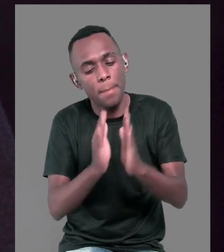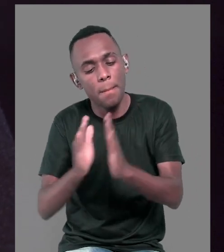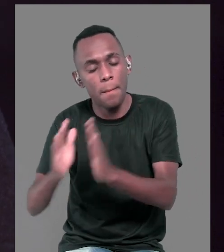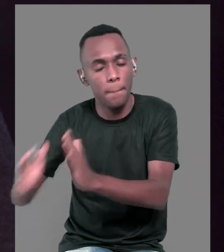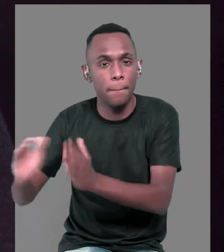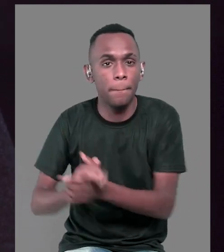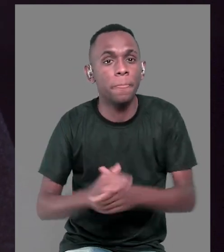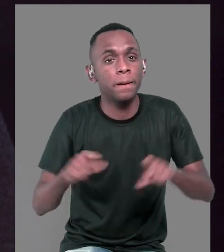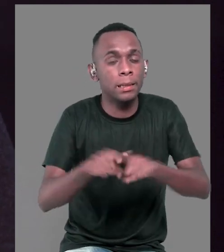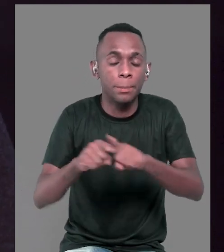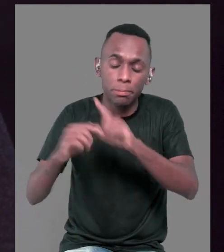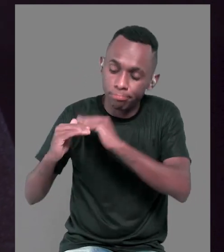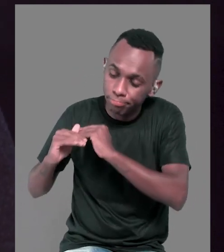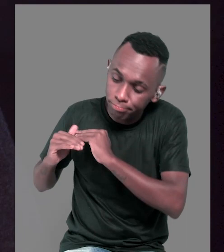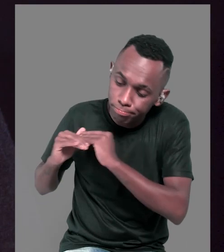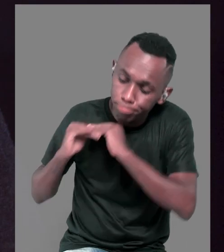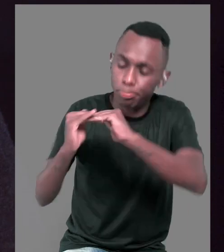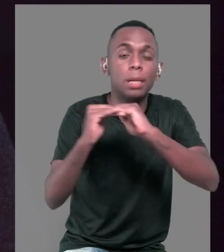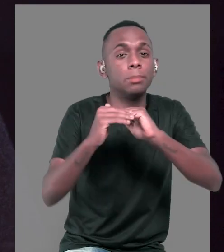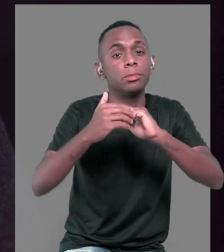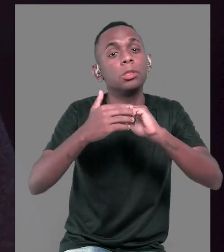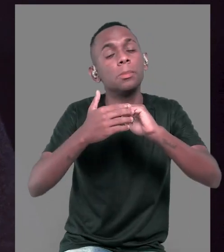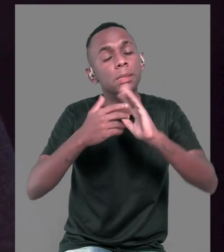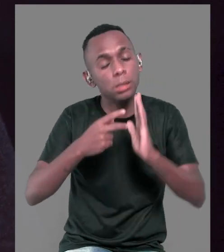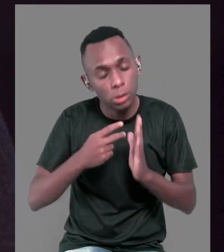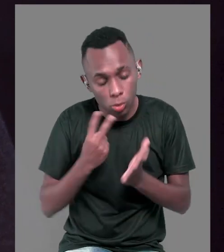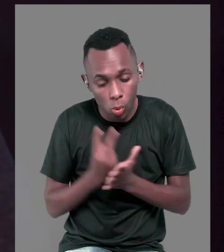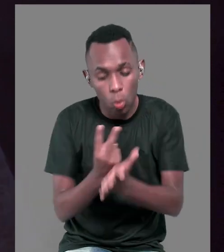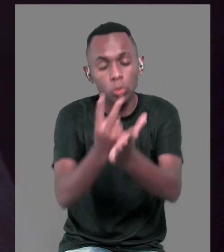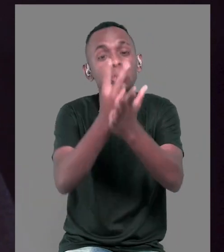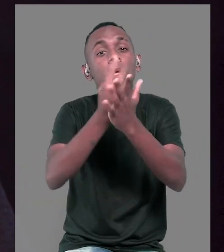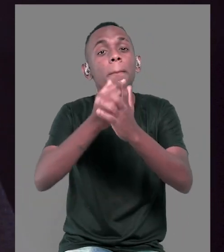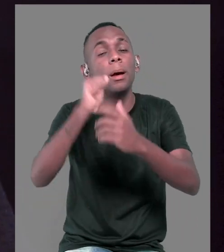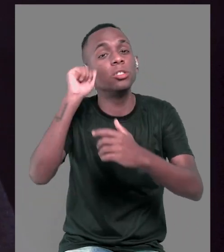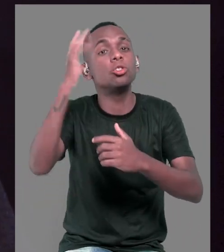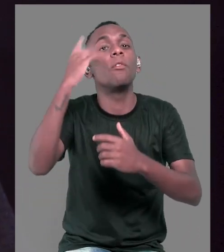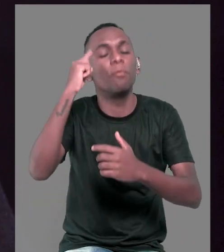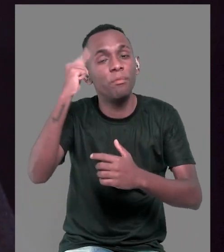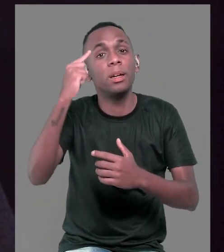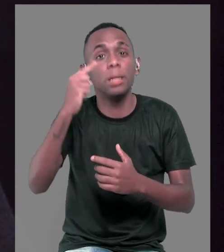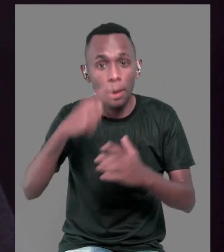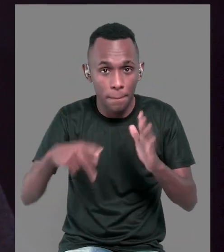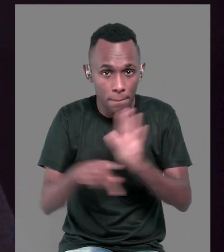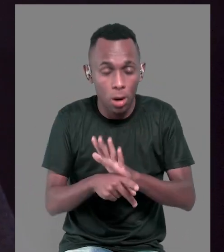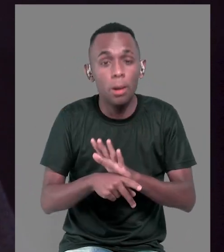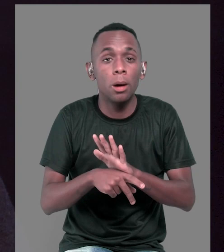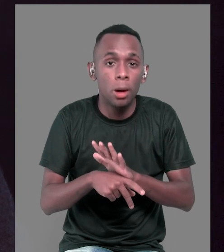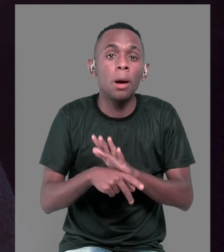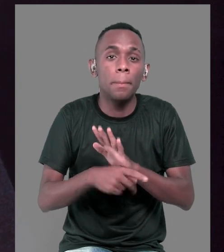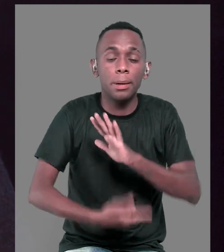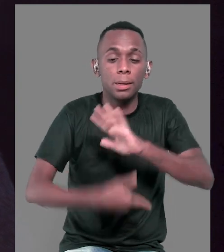parâmetros para que essas sequências sejam resolvidas dentro de condições previamente